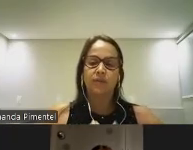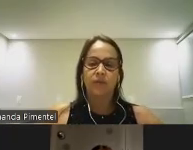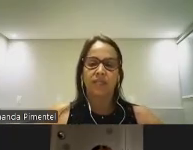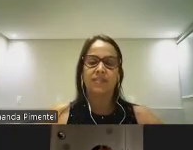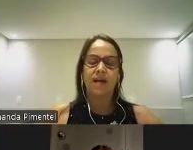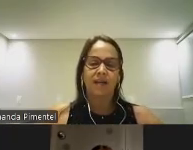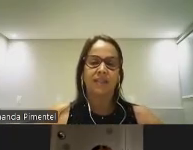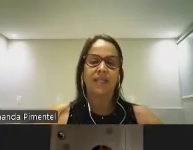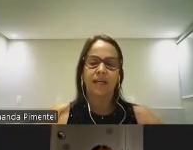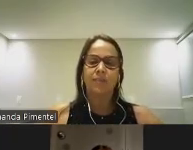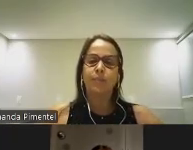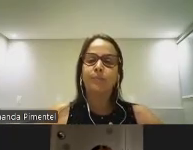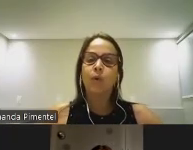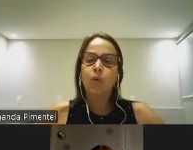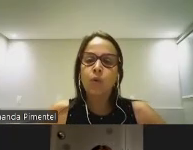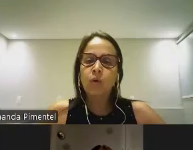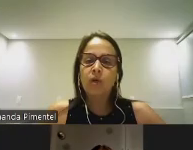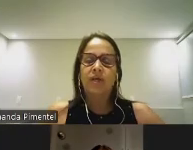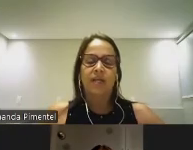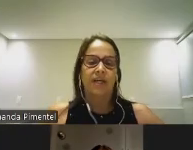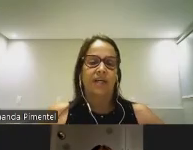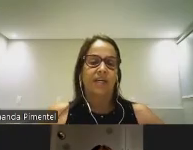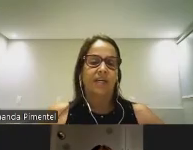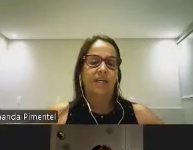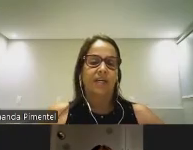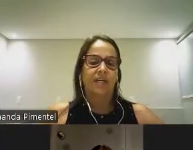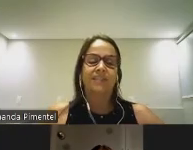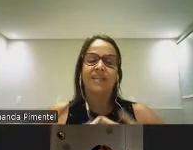como essa doença ainda é pouco